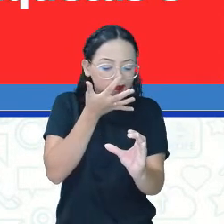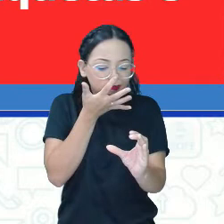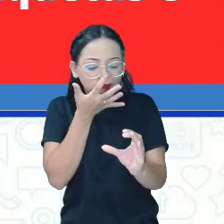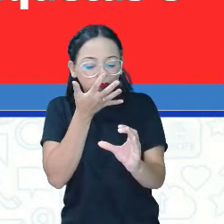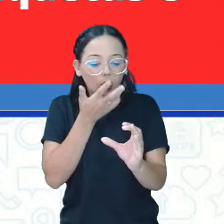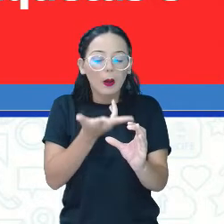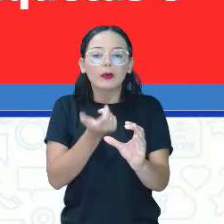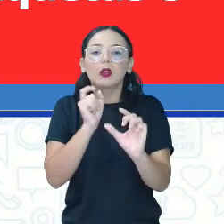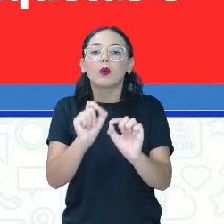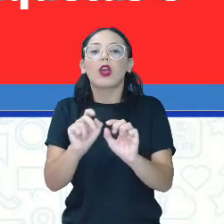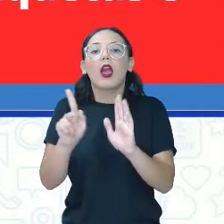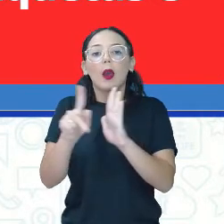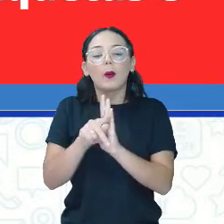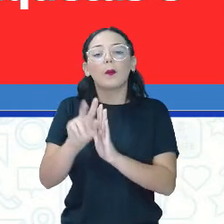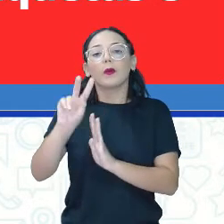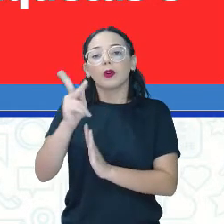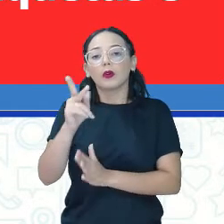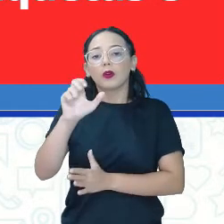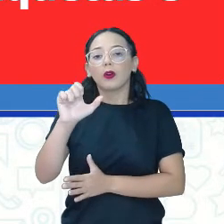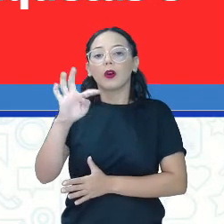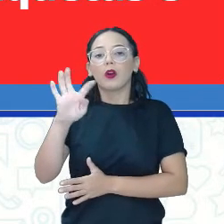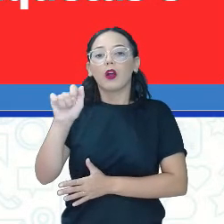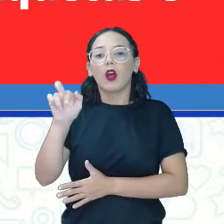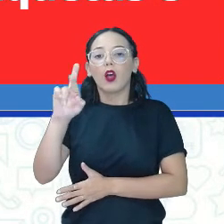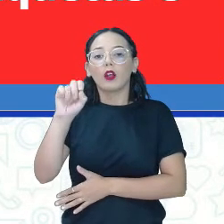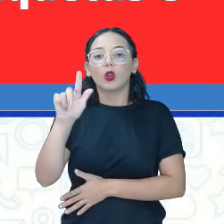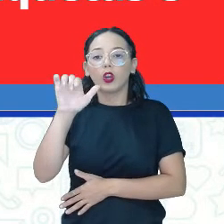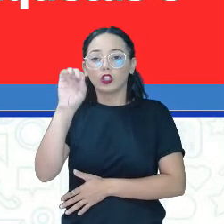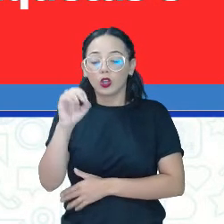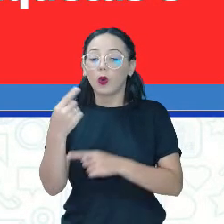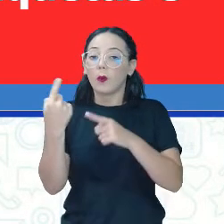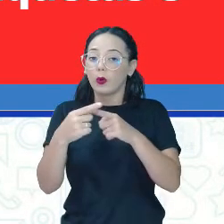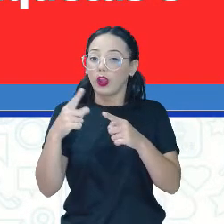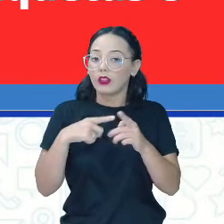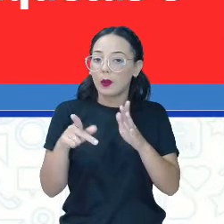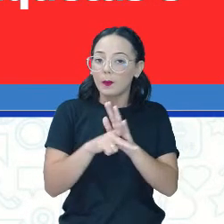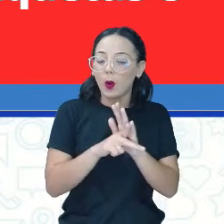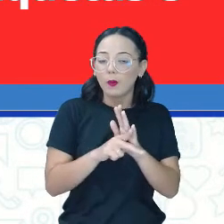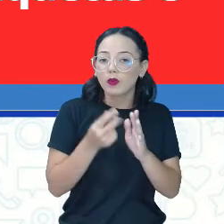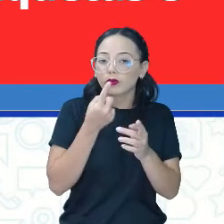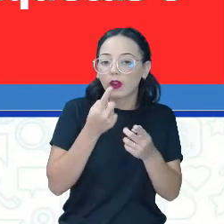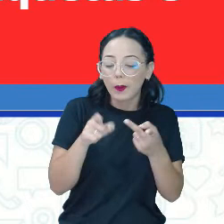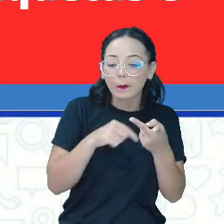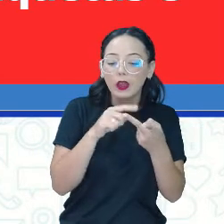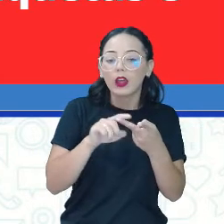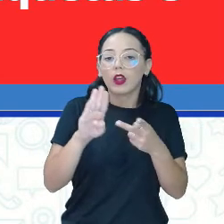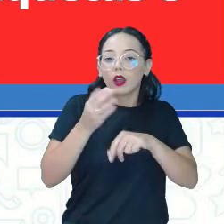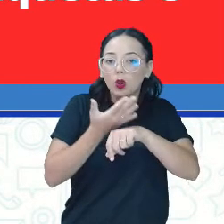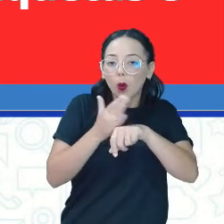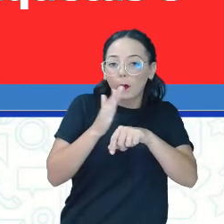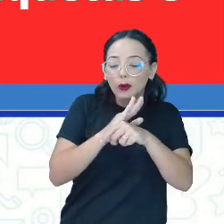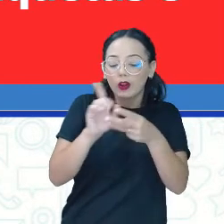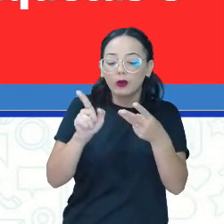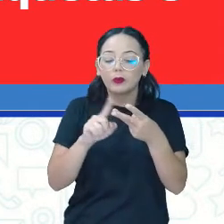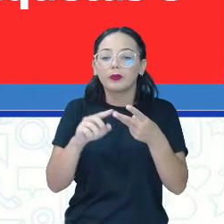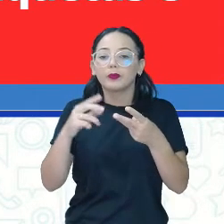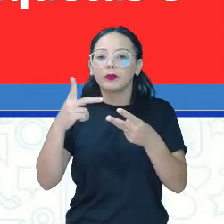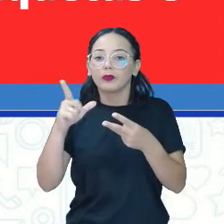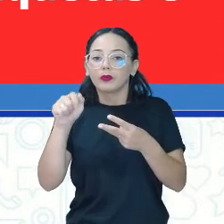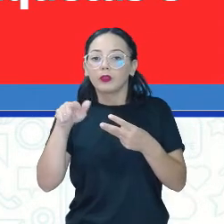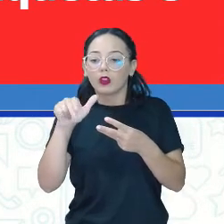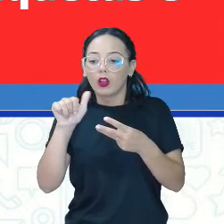verificar que ele é heterogêneo, sendo composto por glóbulos vermelhos, glóbulos brancos, plaquetas e